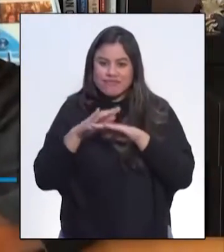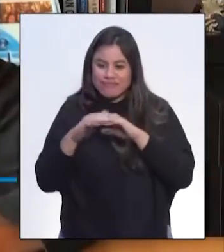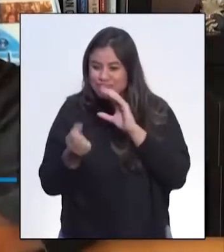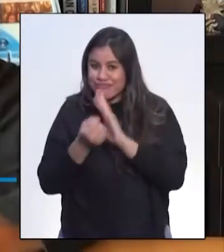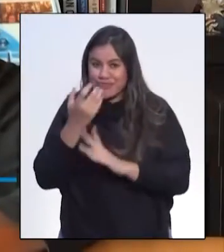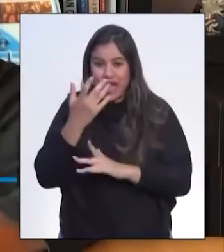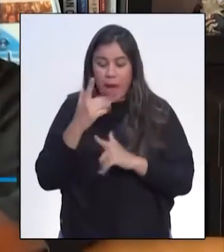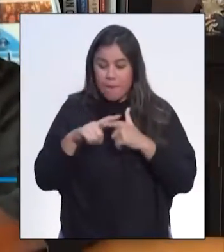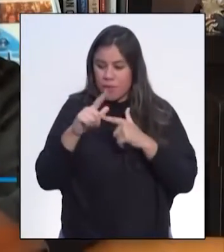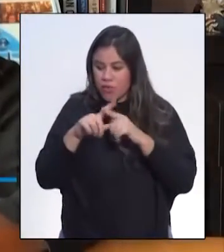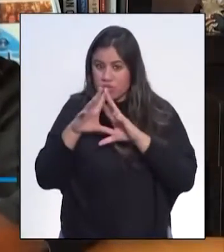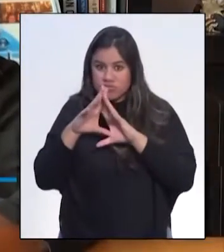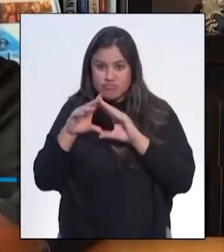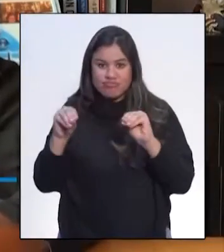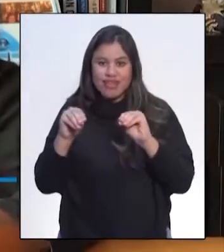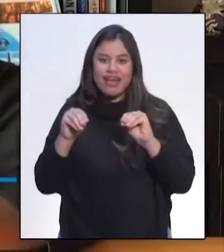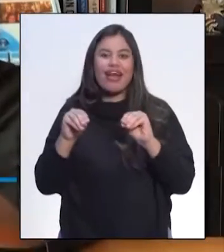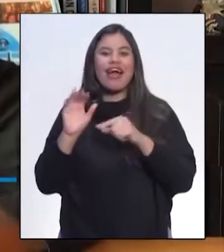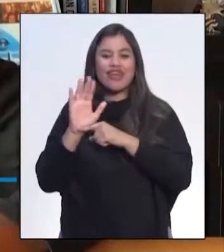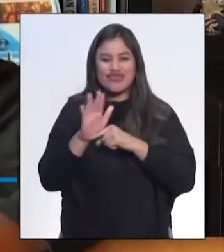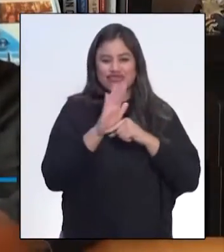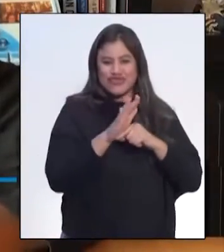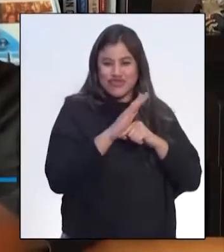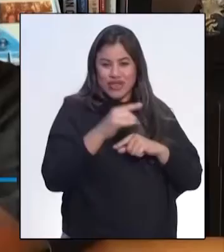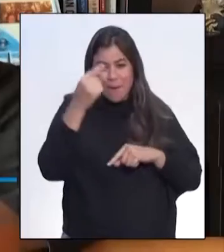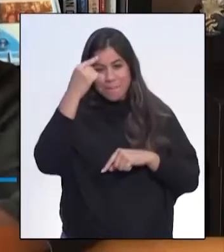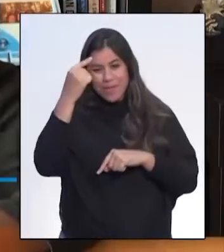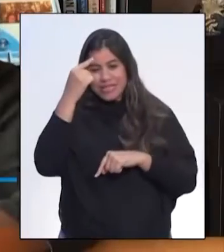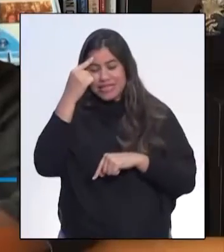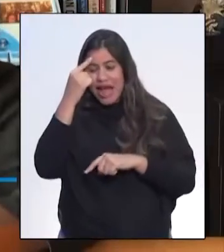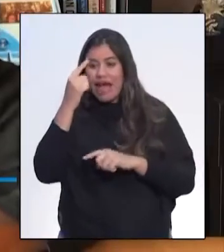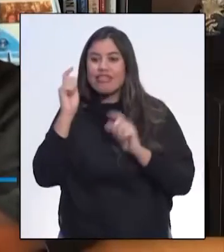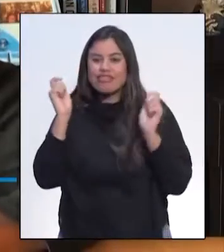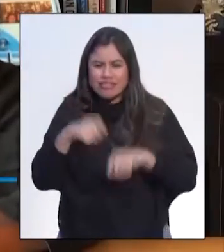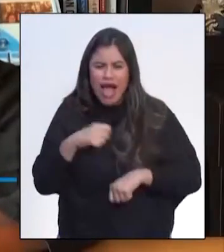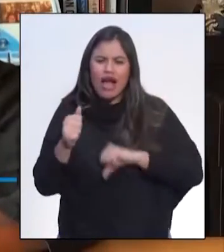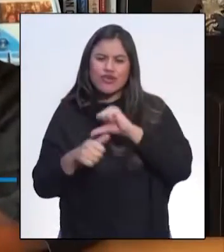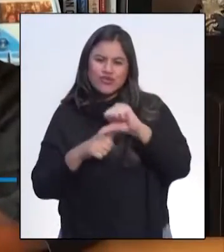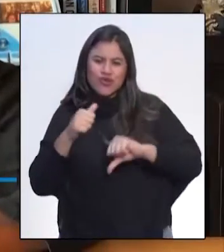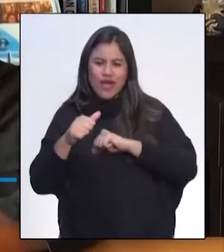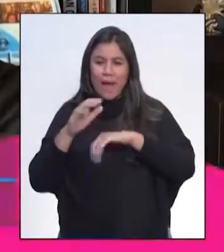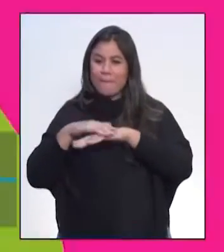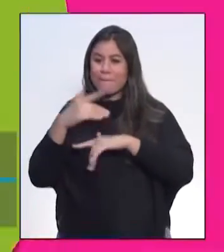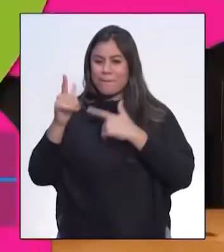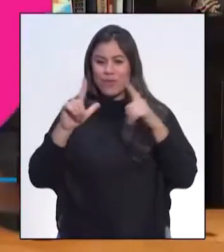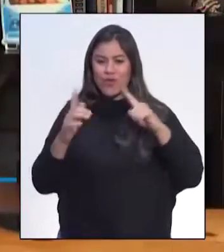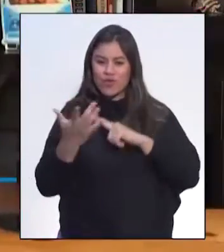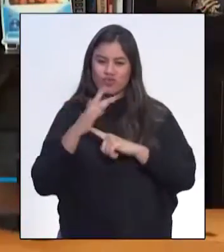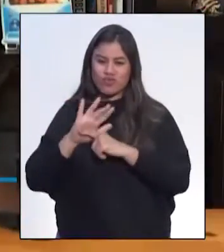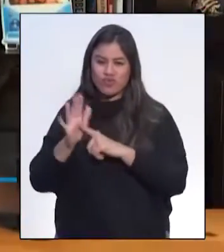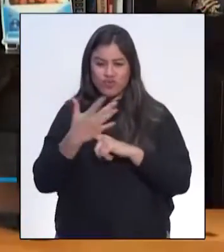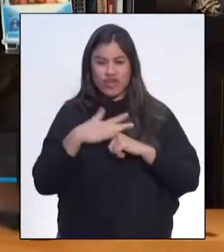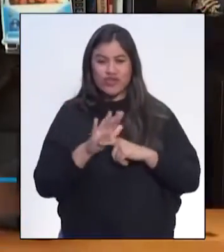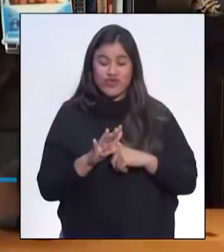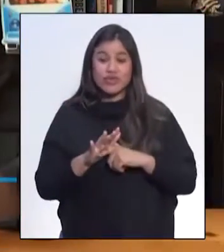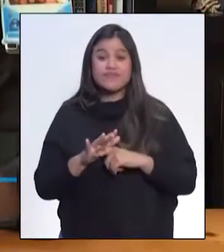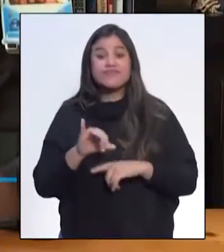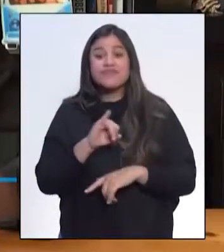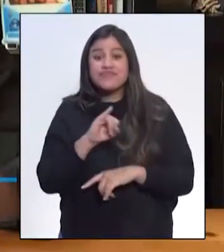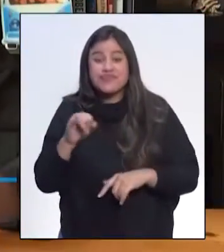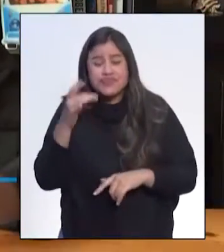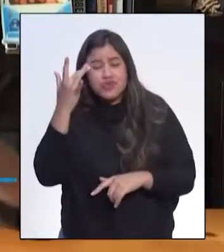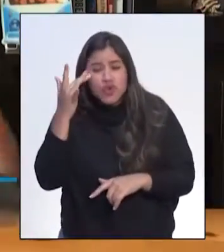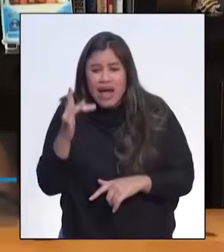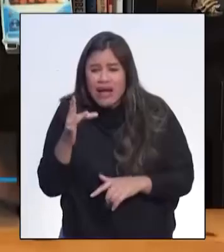problemas encontrados perto de vocês e pensarem em possíveis soluções com a ajuda de outras pessoas. Se vocês não souberem por